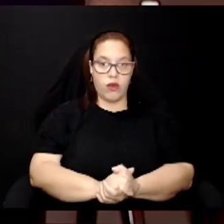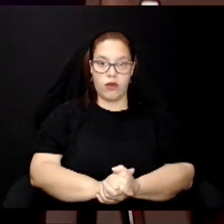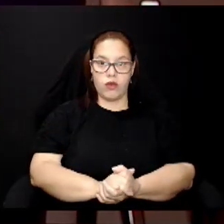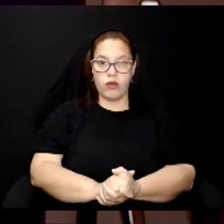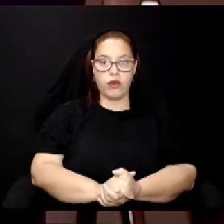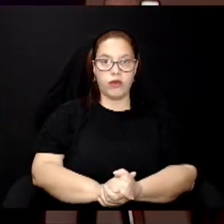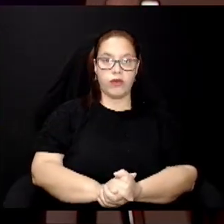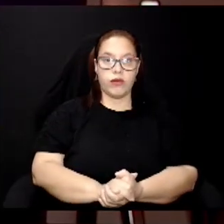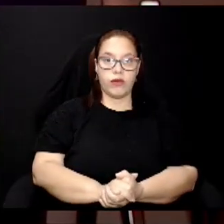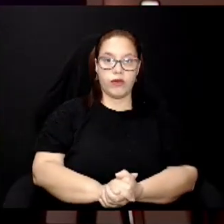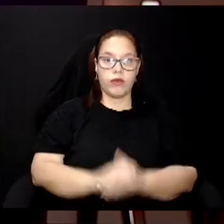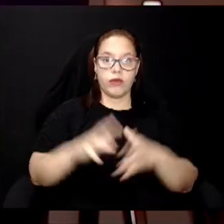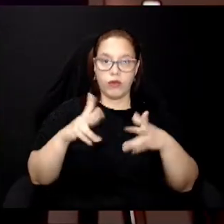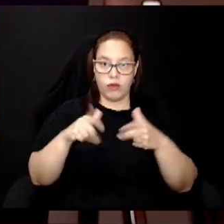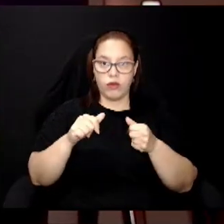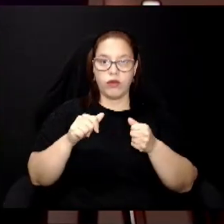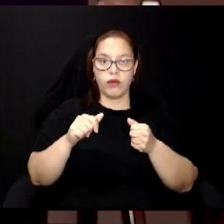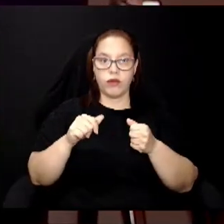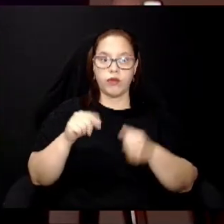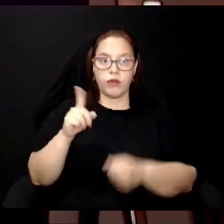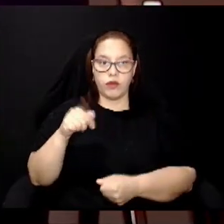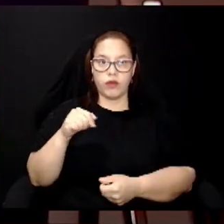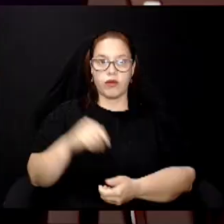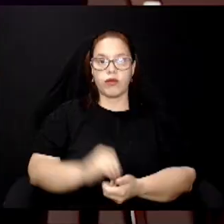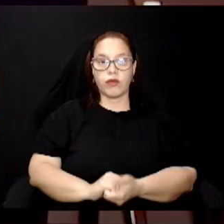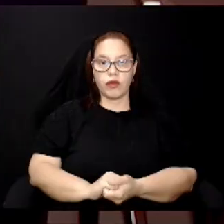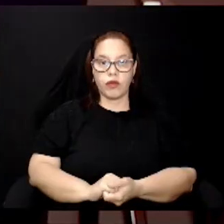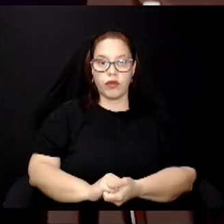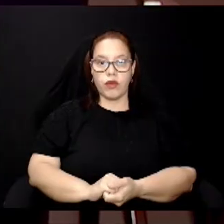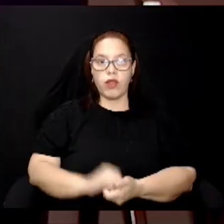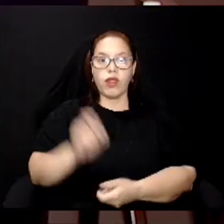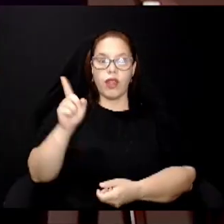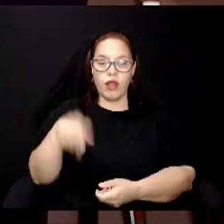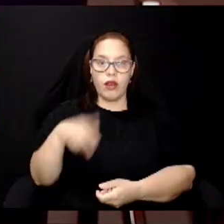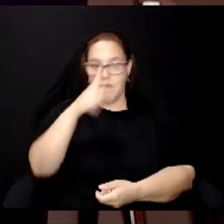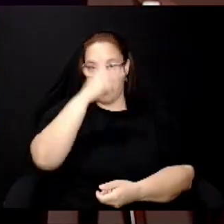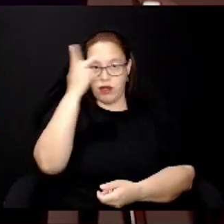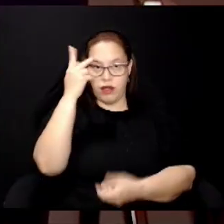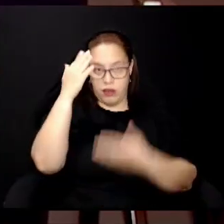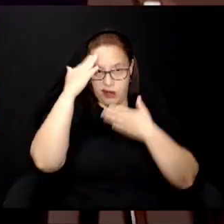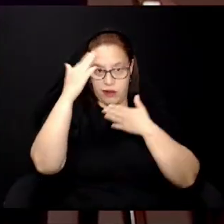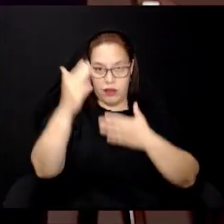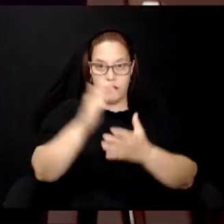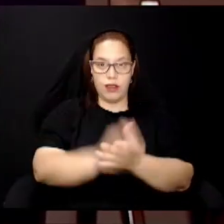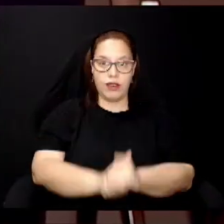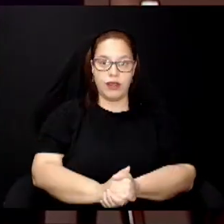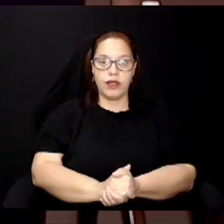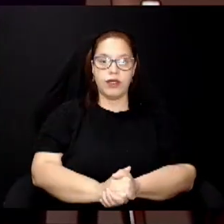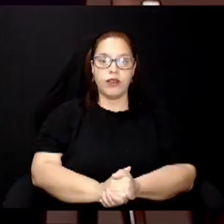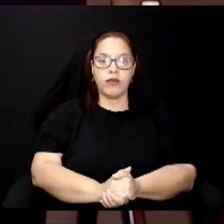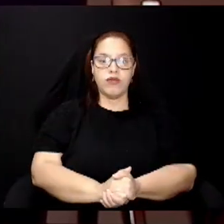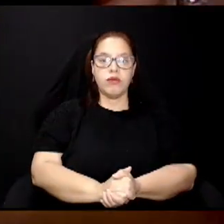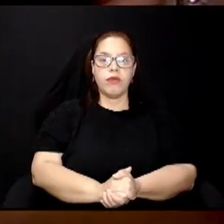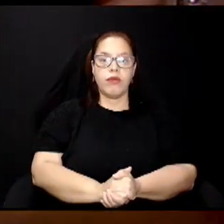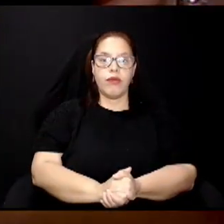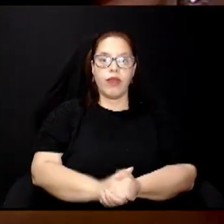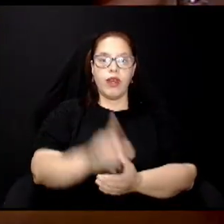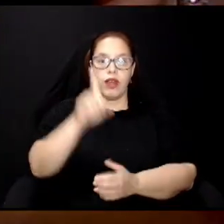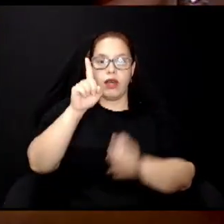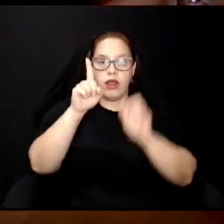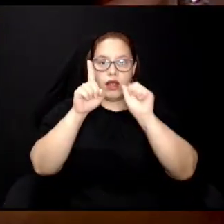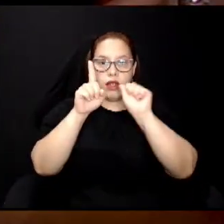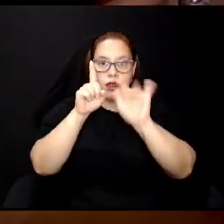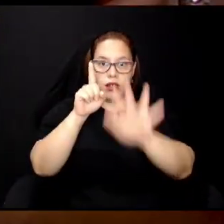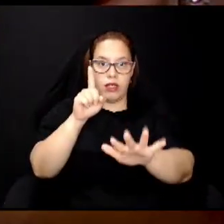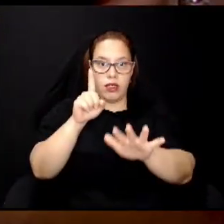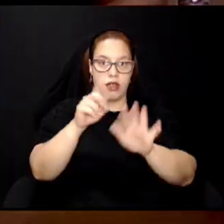Por tudo, né? E é isso, pessoal. Muito obrigado. Tá bom? Deus abençoe a todos.